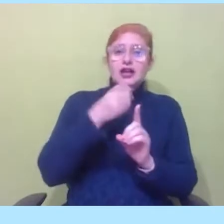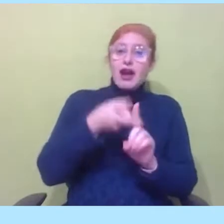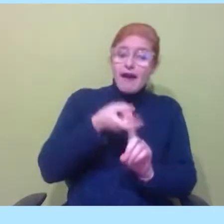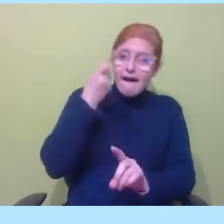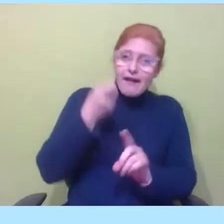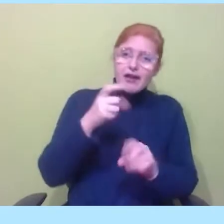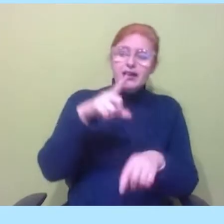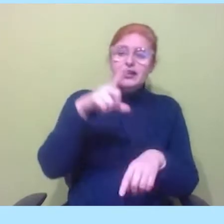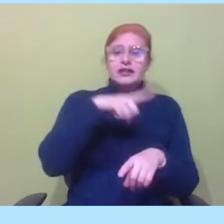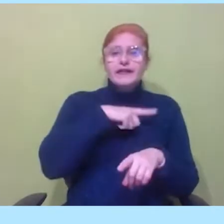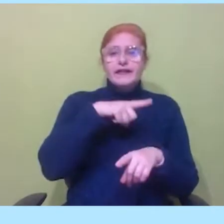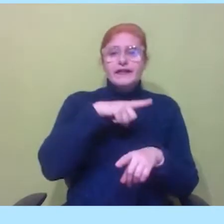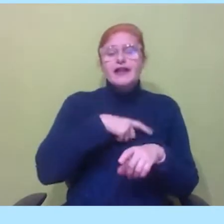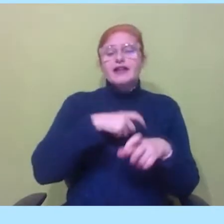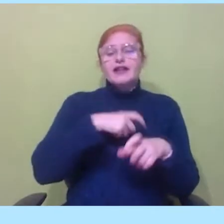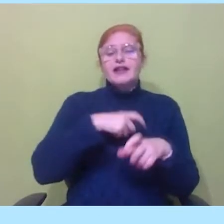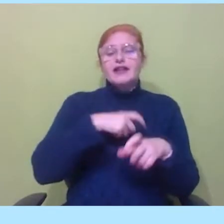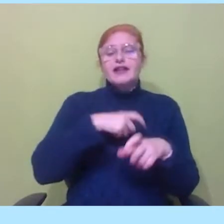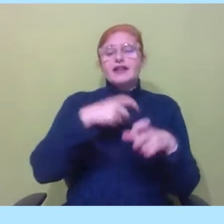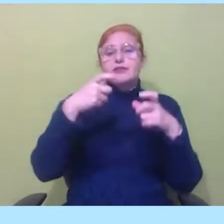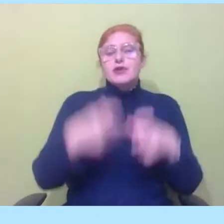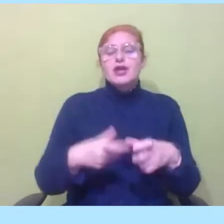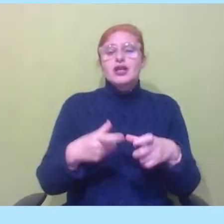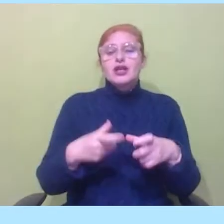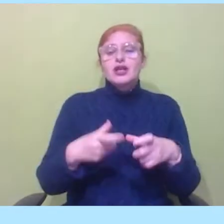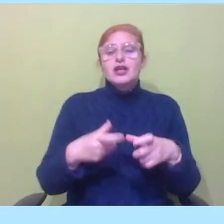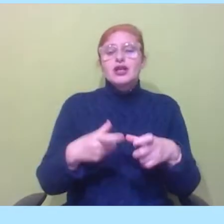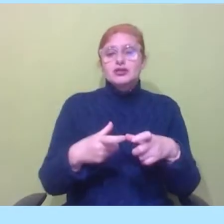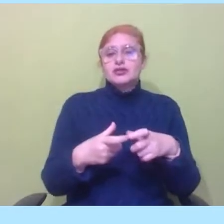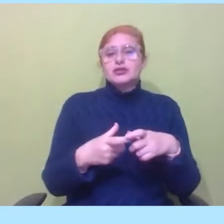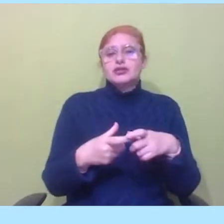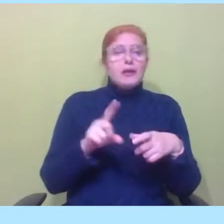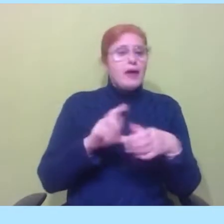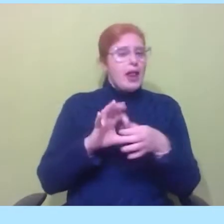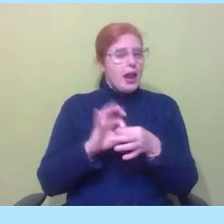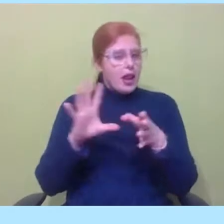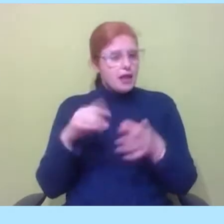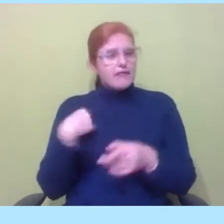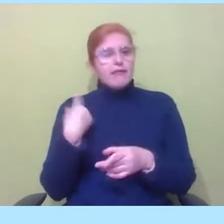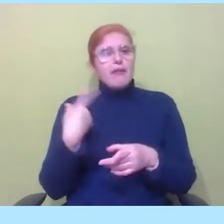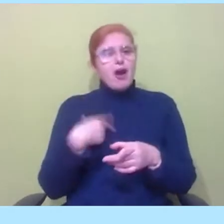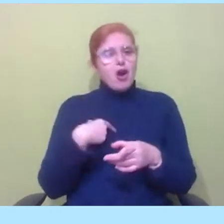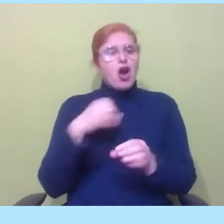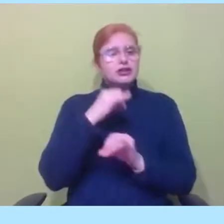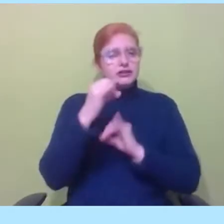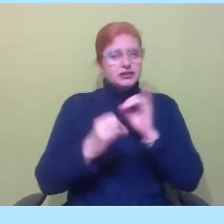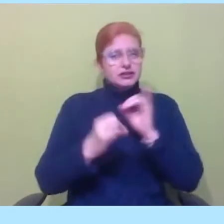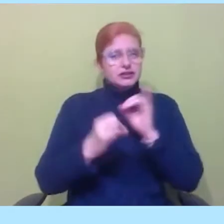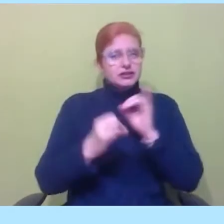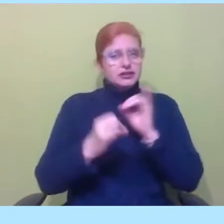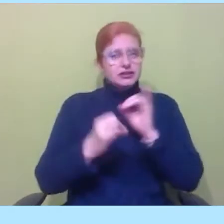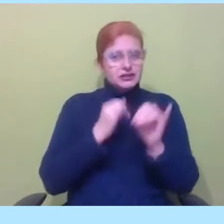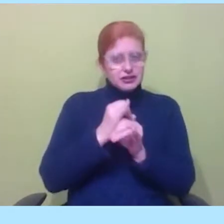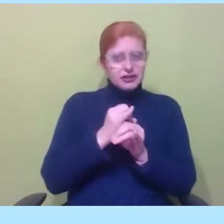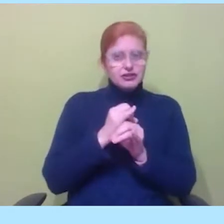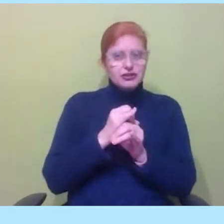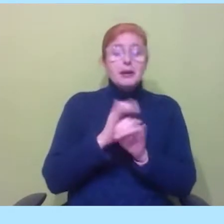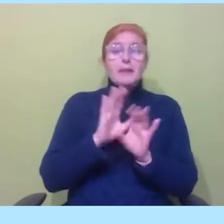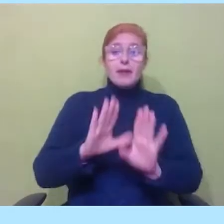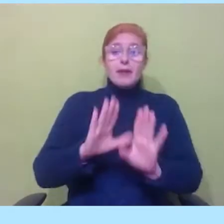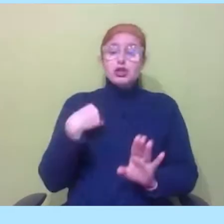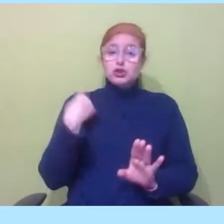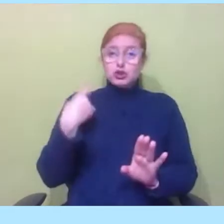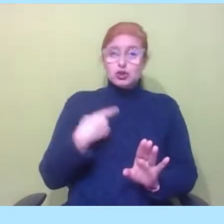os espaços que não são tão livres para a gente na internet, onde a gente se expõe, porque muitas vezes a pessoa é uma